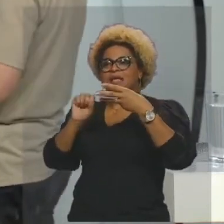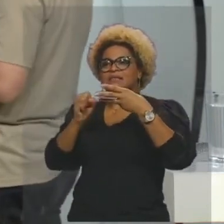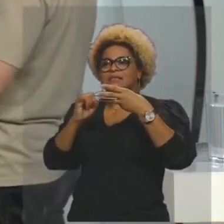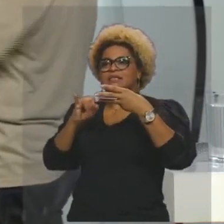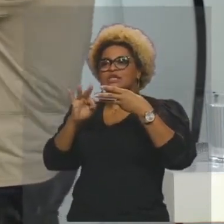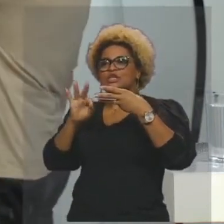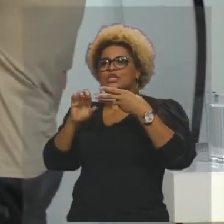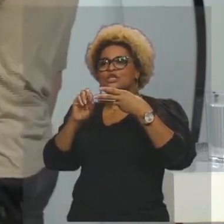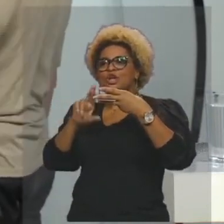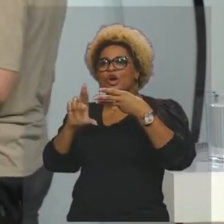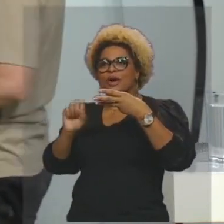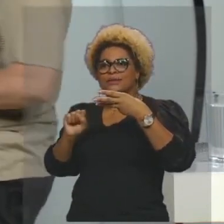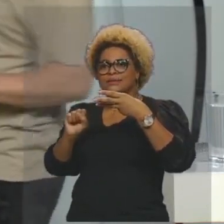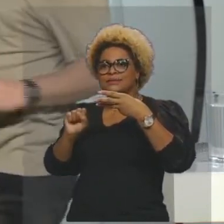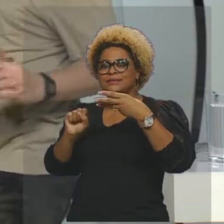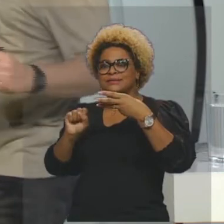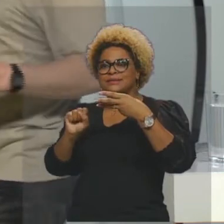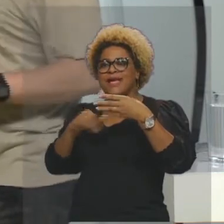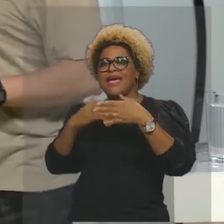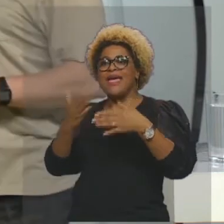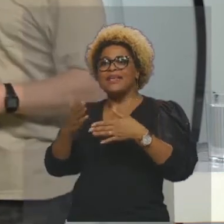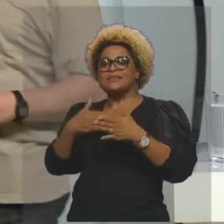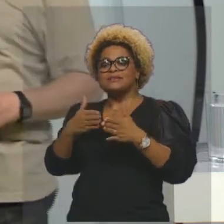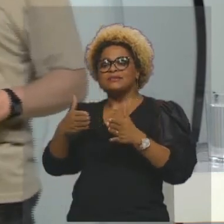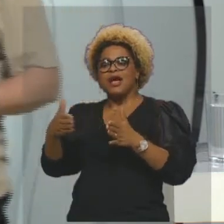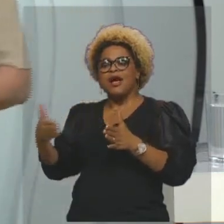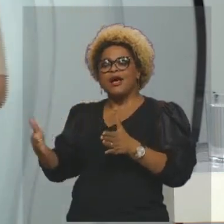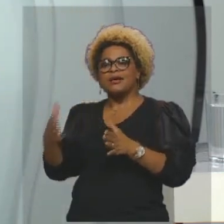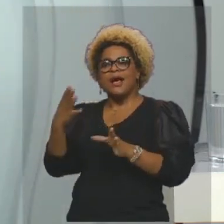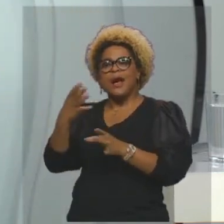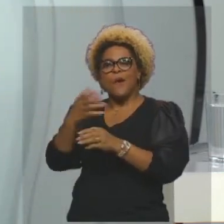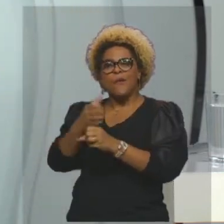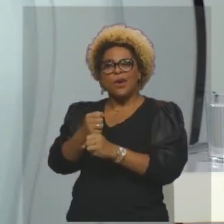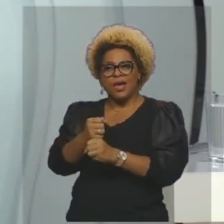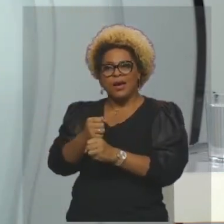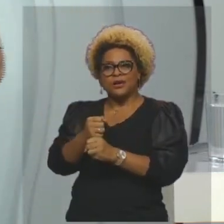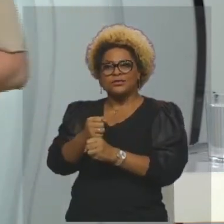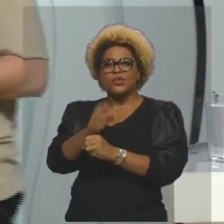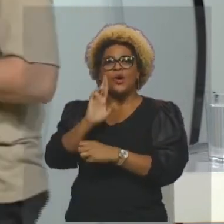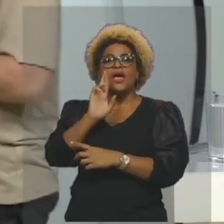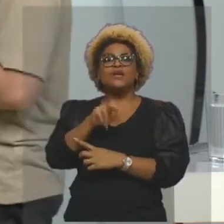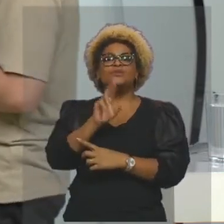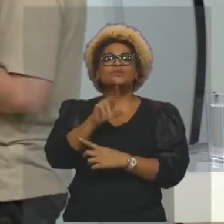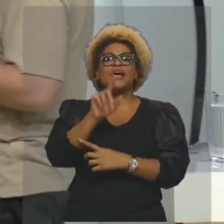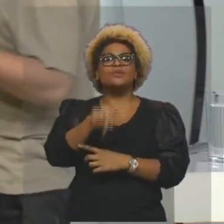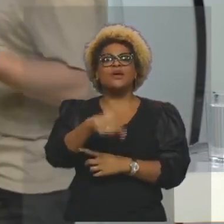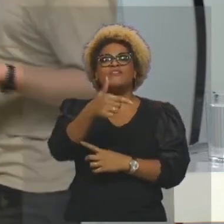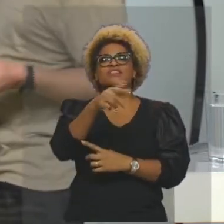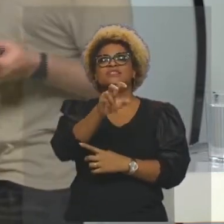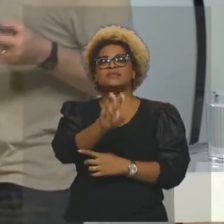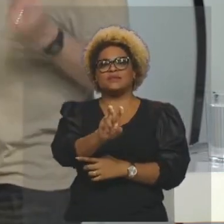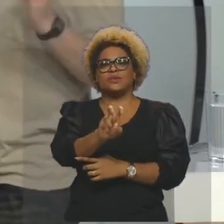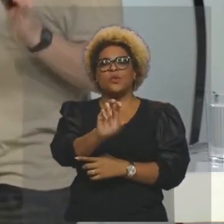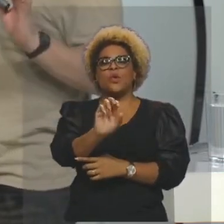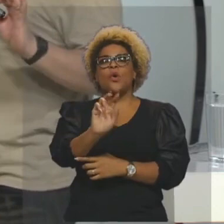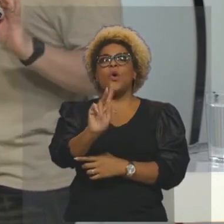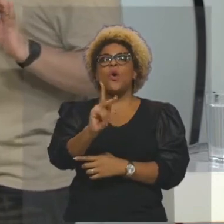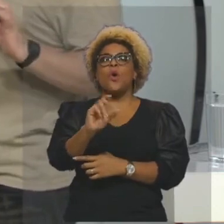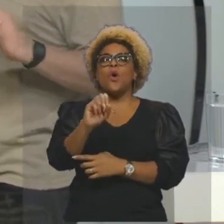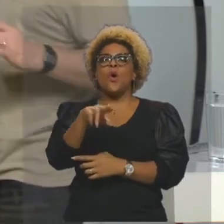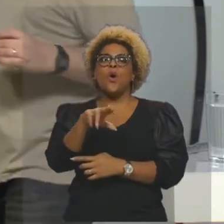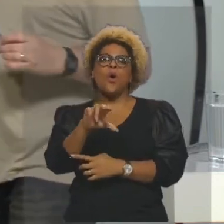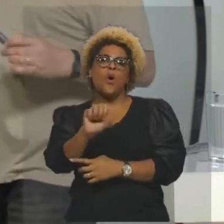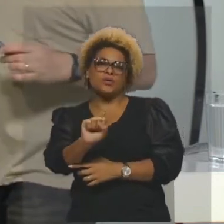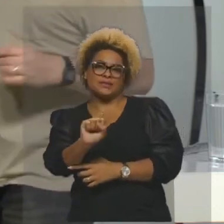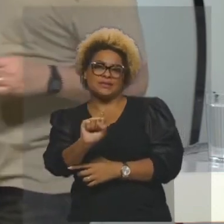beleza? E aí, calculando a resistência equivalente, como está ali na tela, o resultado vai dar 25 ohms. Tranquilo,